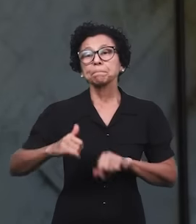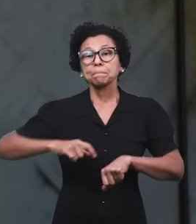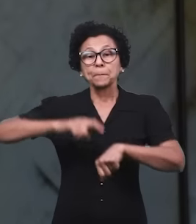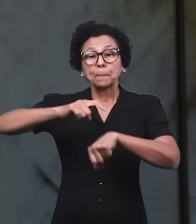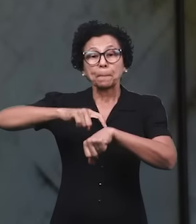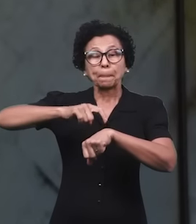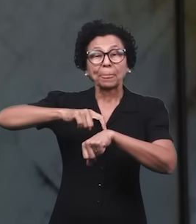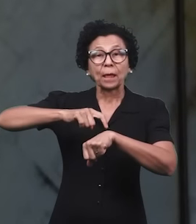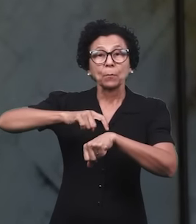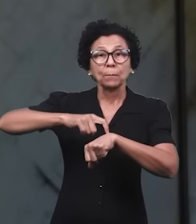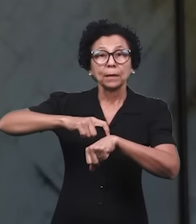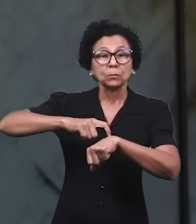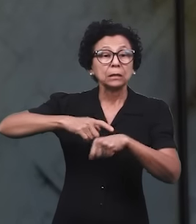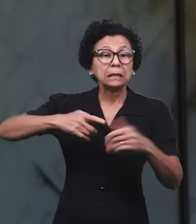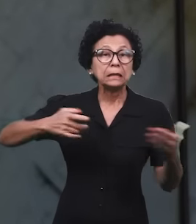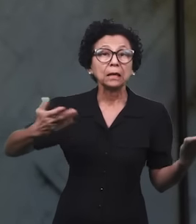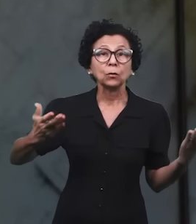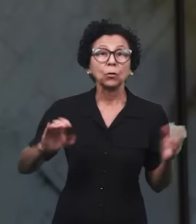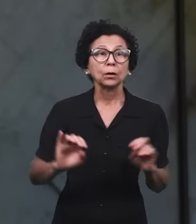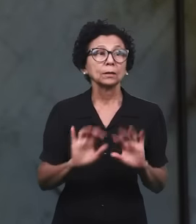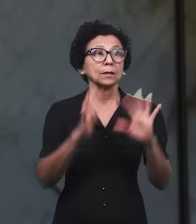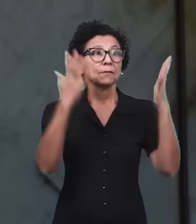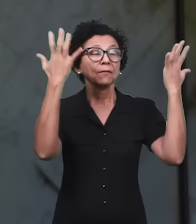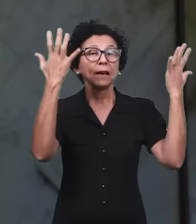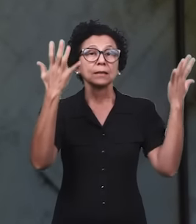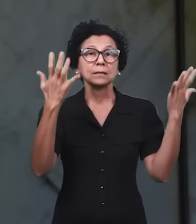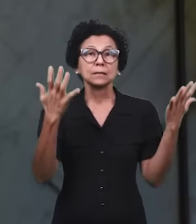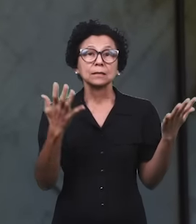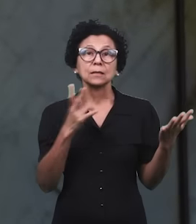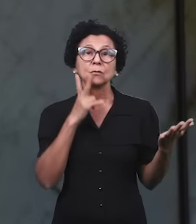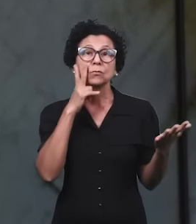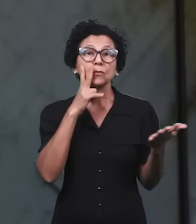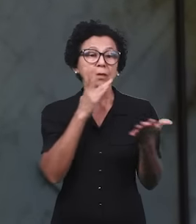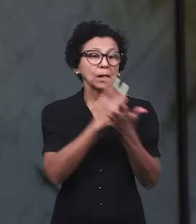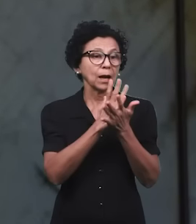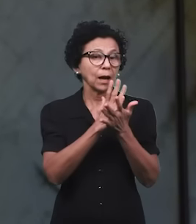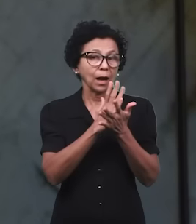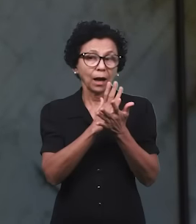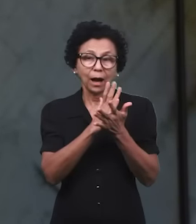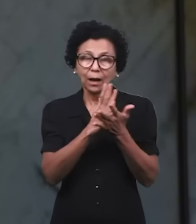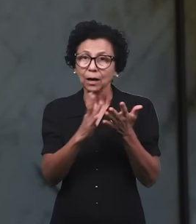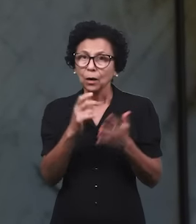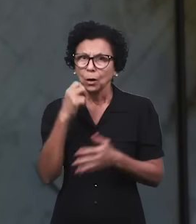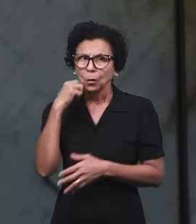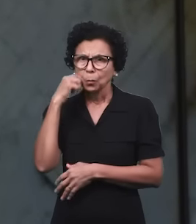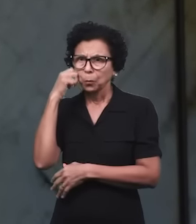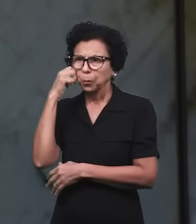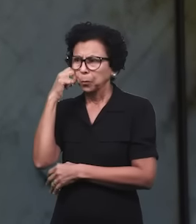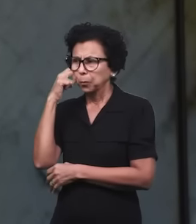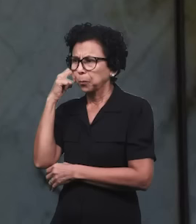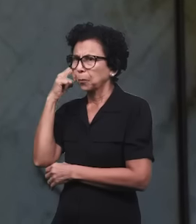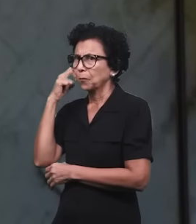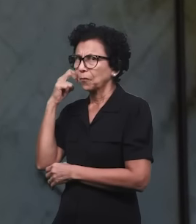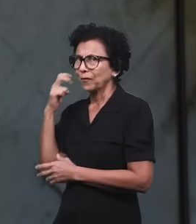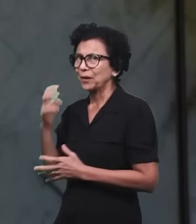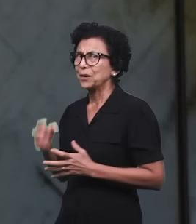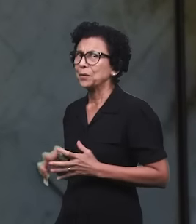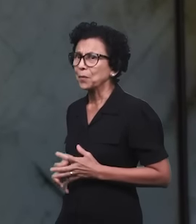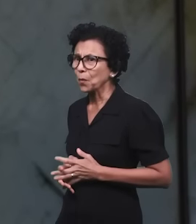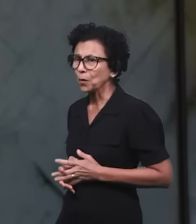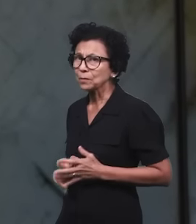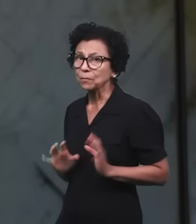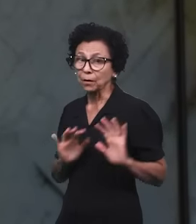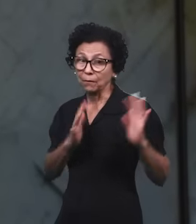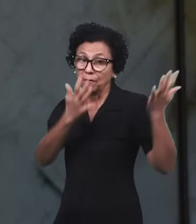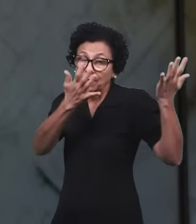momento, acabou o vinho, o que poderia ser, aliás, o que seria vergonhoso para aquela